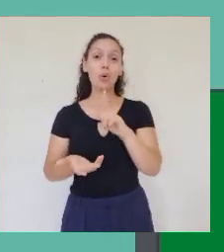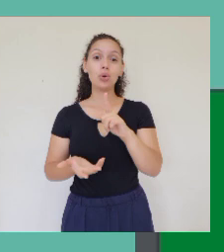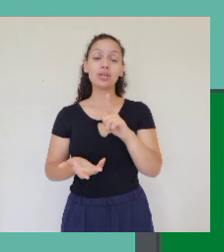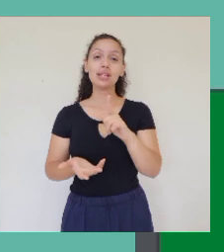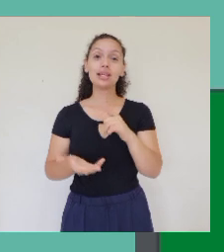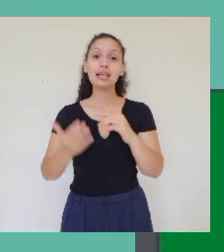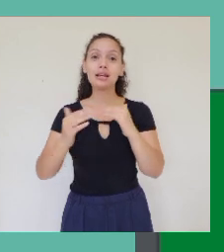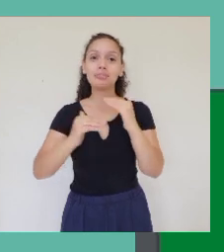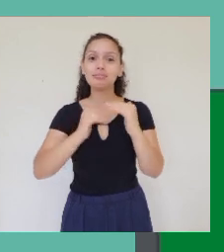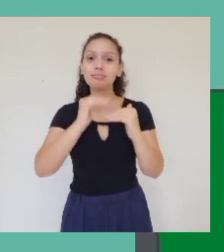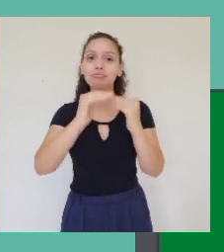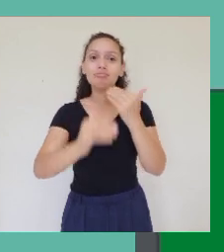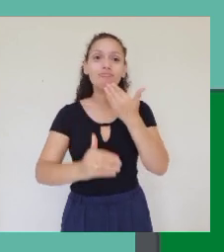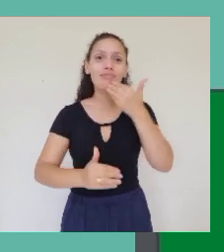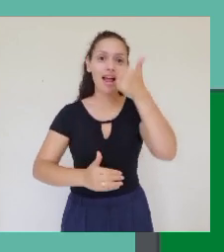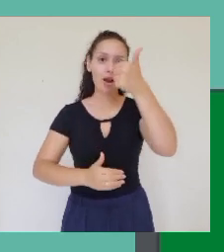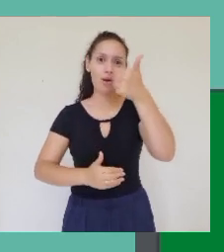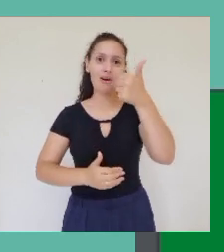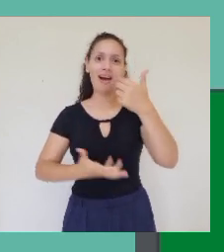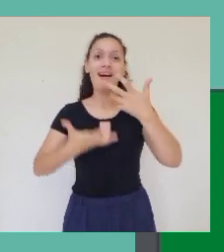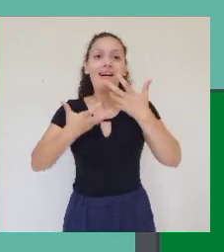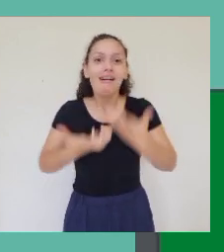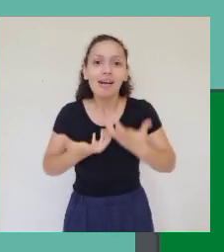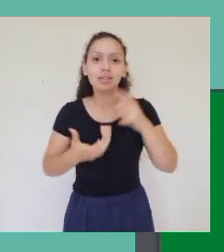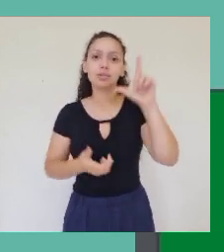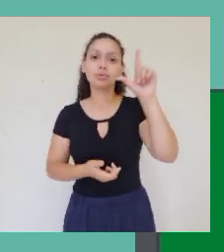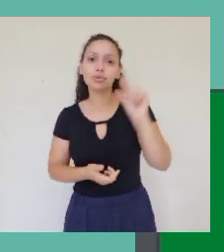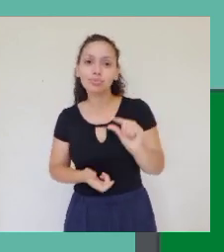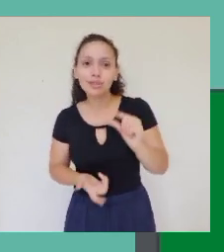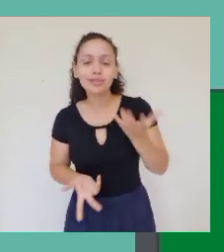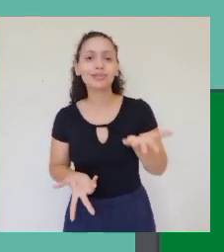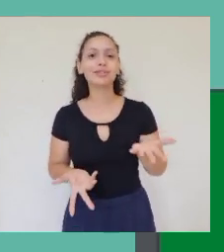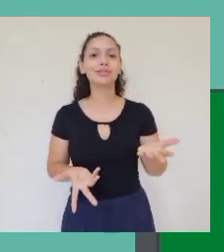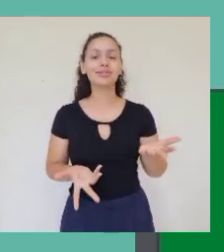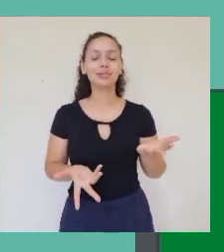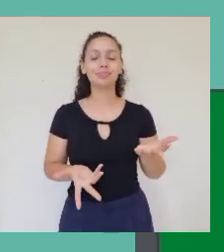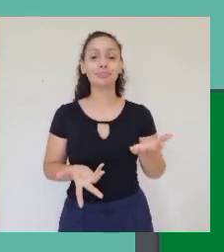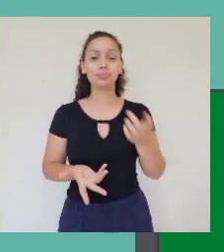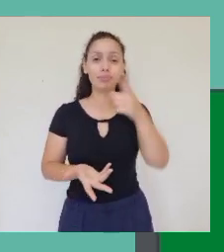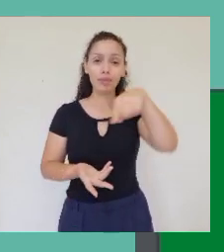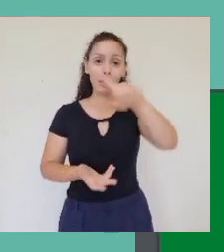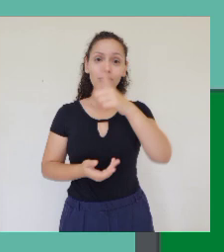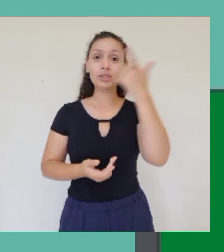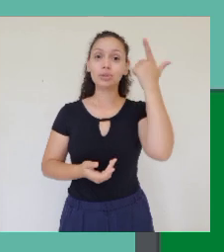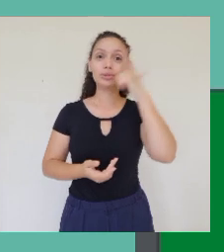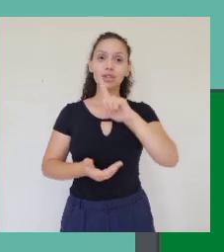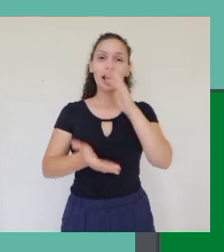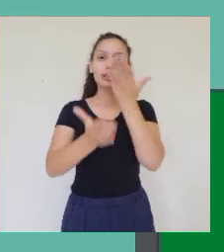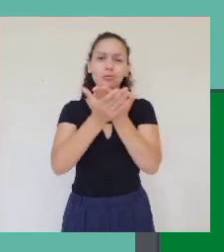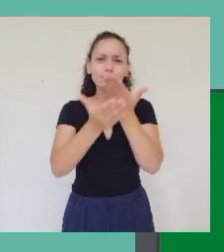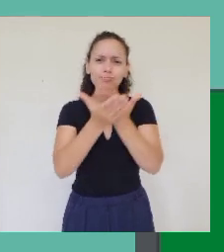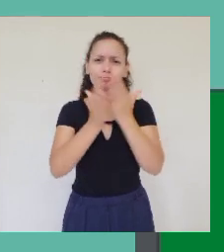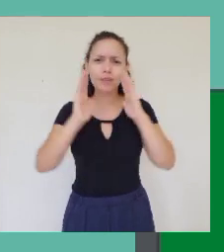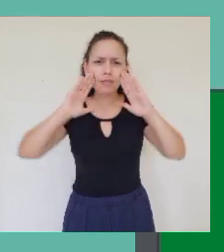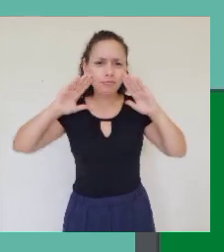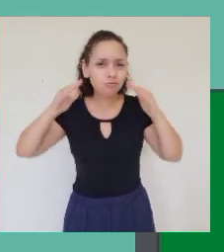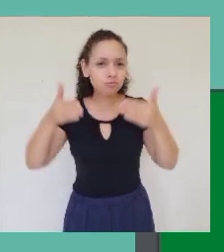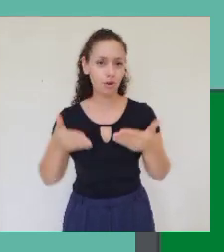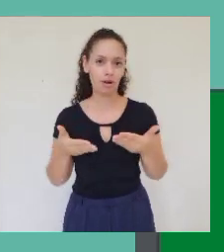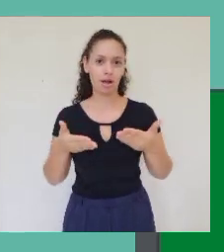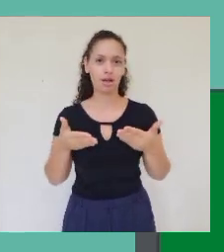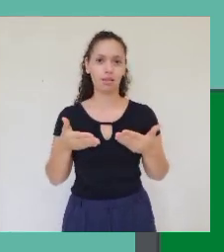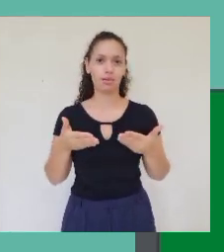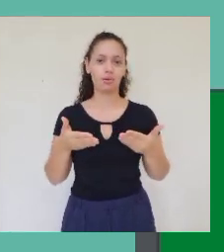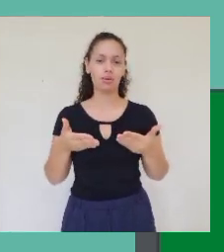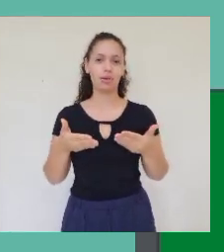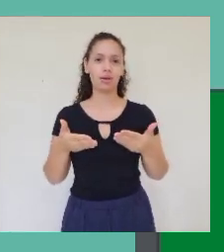músculo em treinamento, você está aumentando a sua capacidade. Então, com isso, você consegue estudar um pouco mais, né? Quando você pratica o exercício